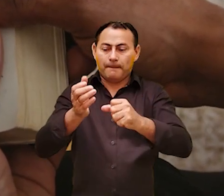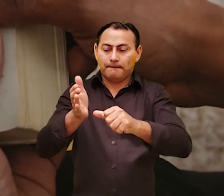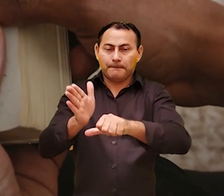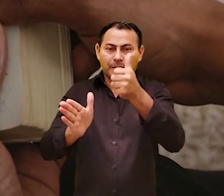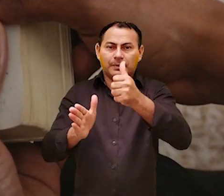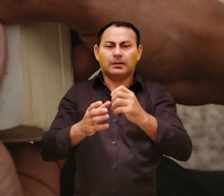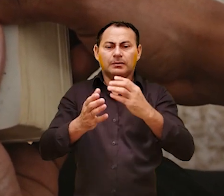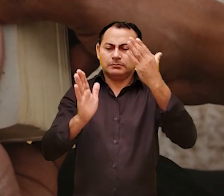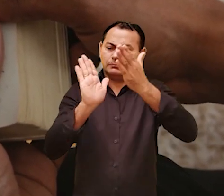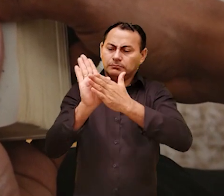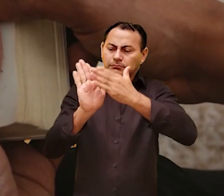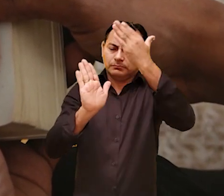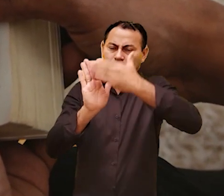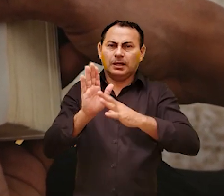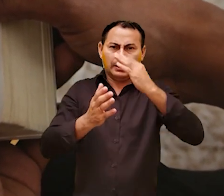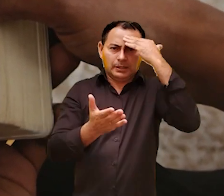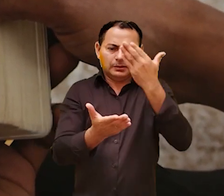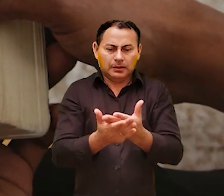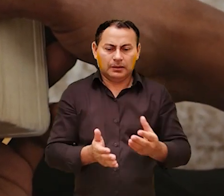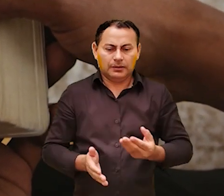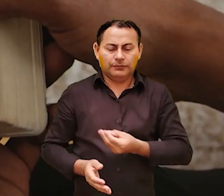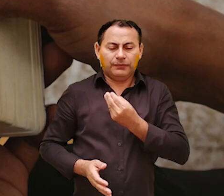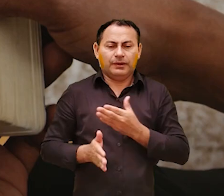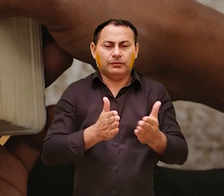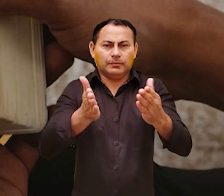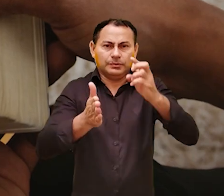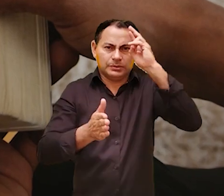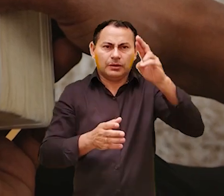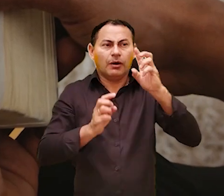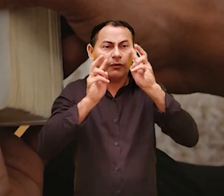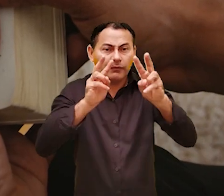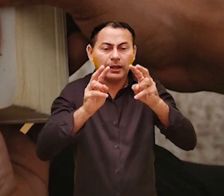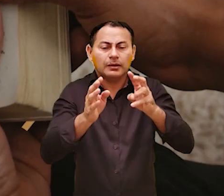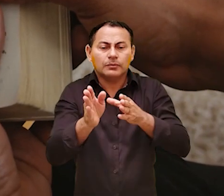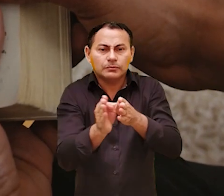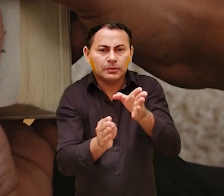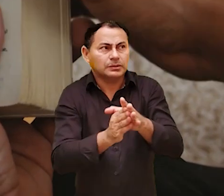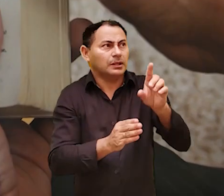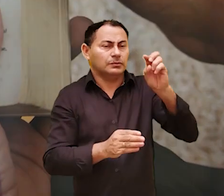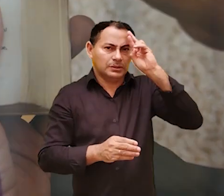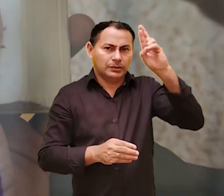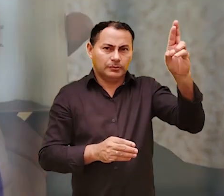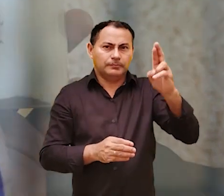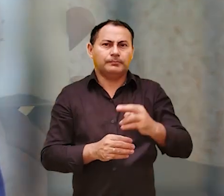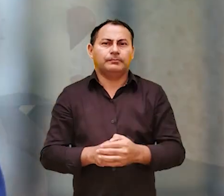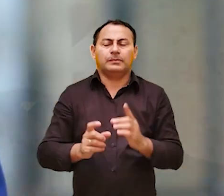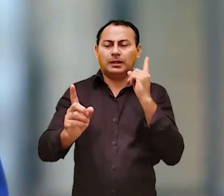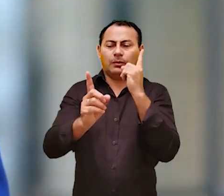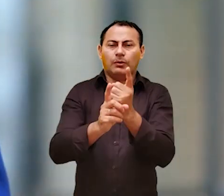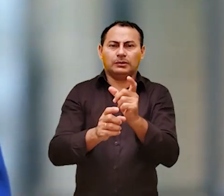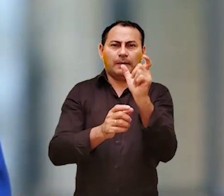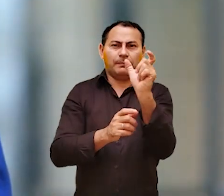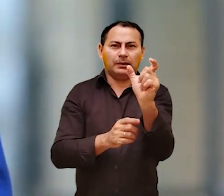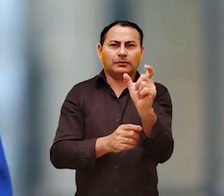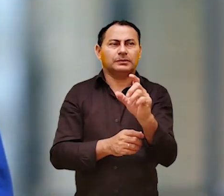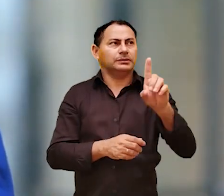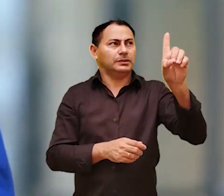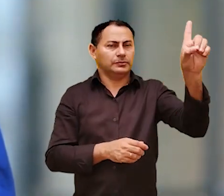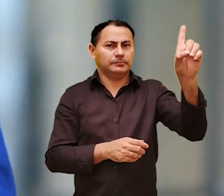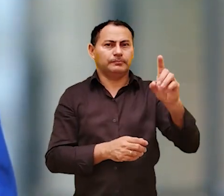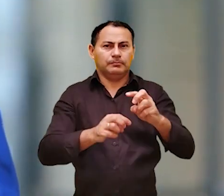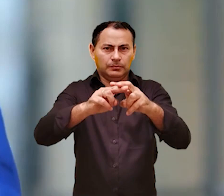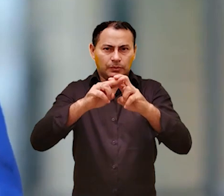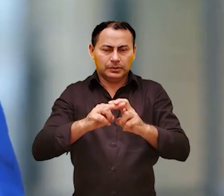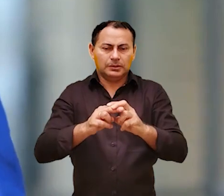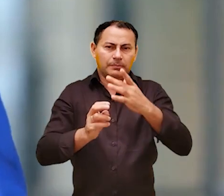1, a prova de que elas creem é o fato de andarem nos caminhos do Senhor e ouvirem os conselhos que encontram na palavra